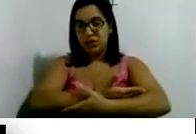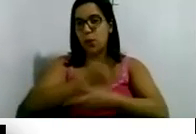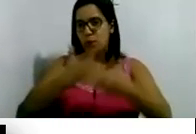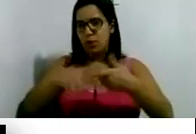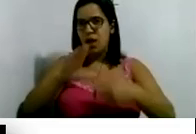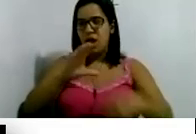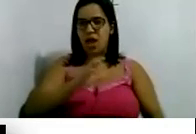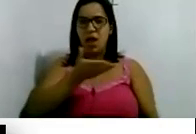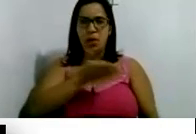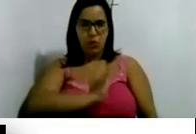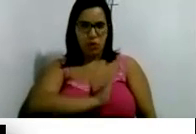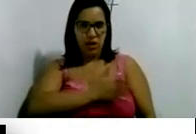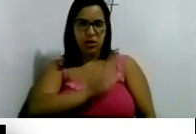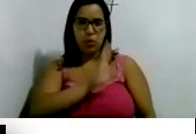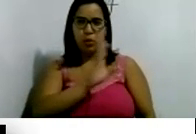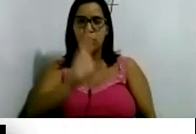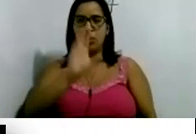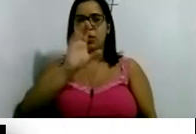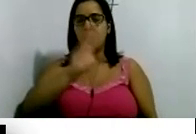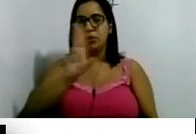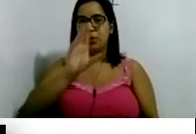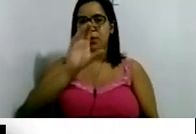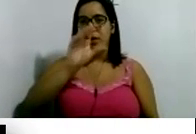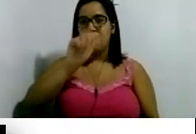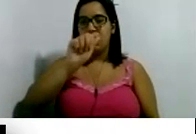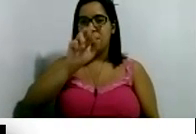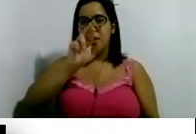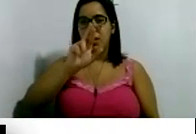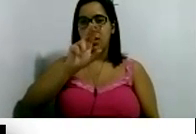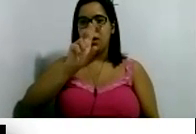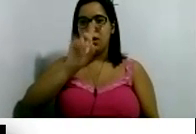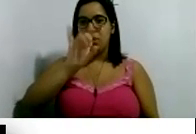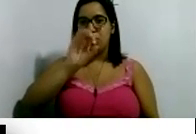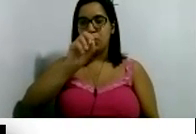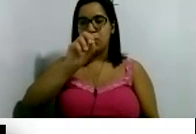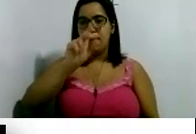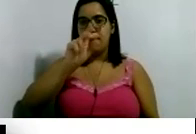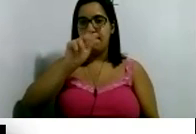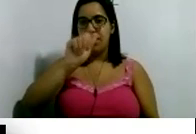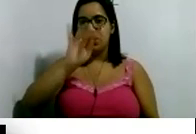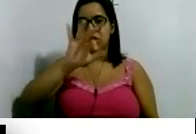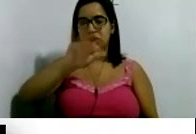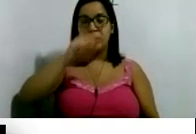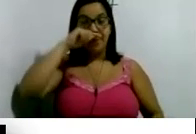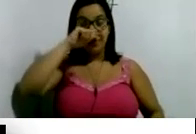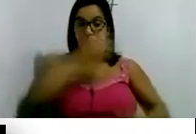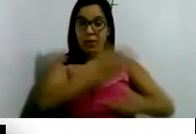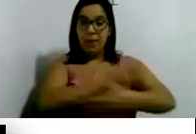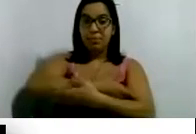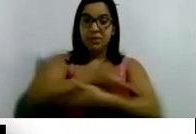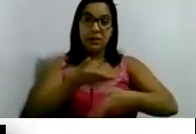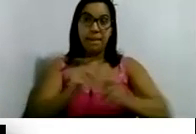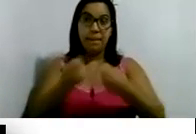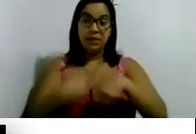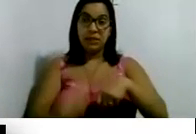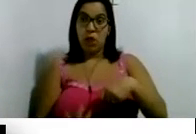grave em que ele não tem circulação ventricular. E aí é um bebê que ele vai nascer e ele tem que